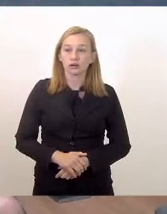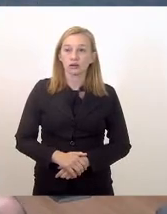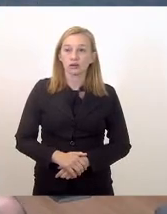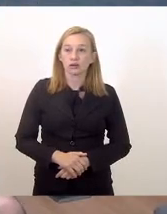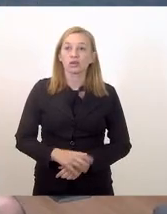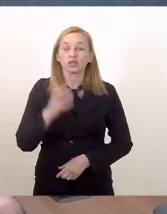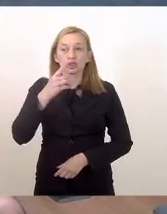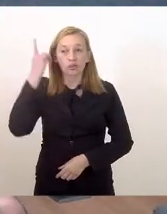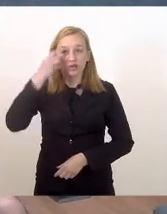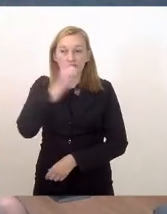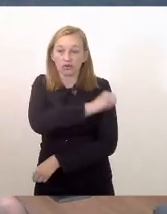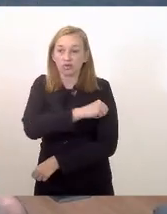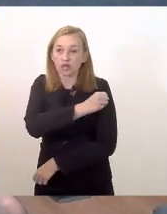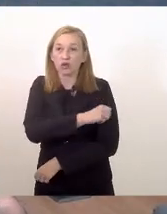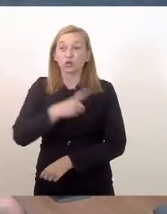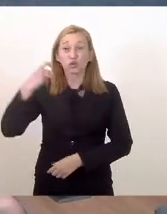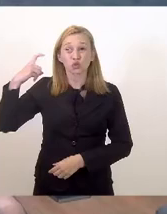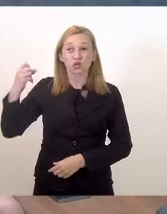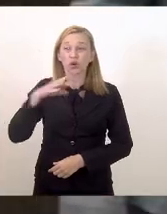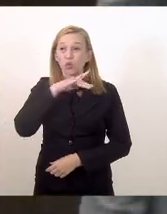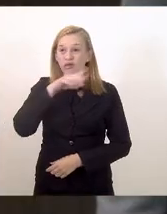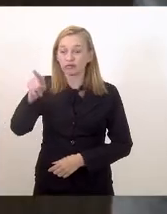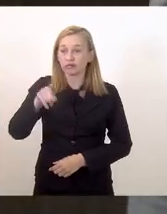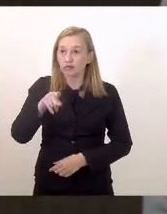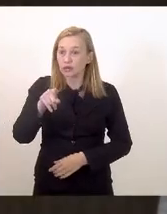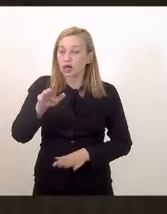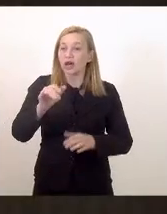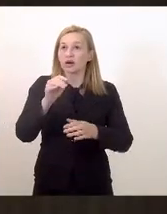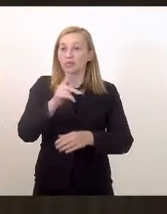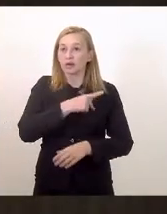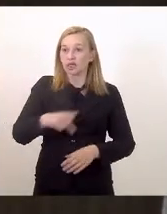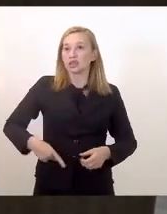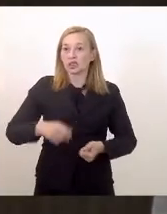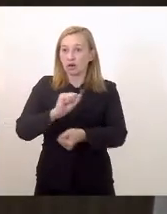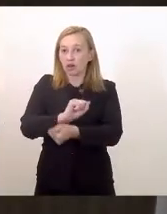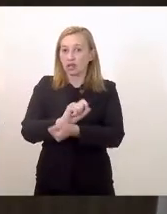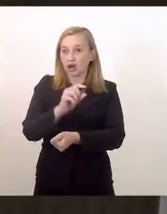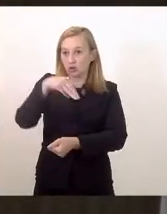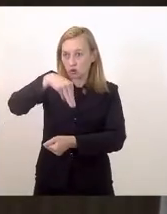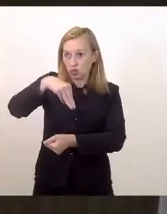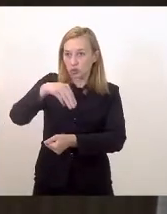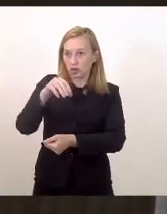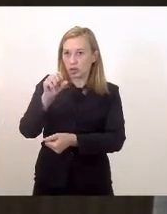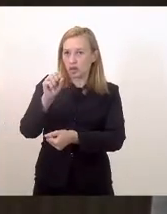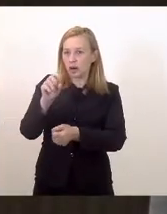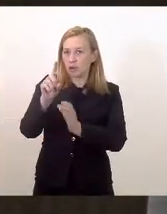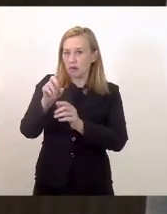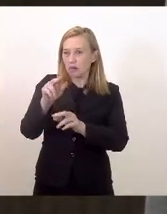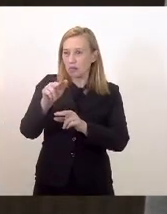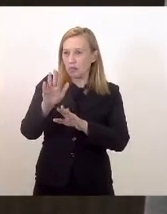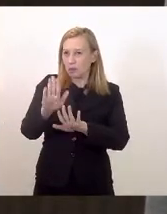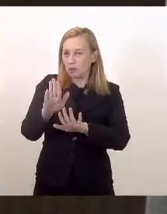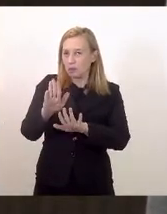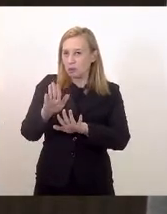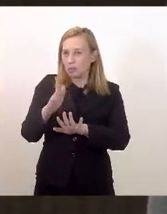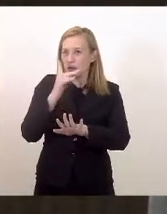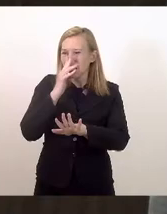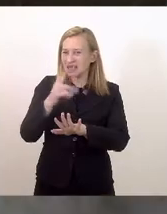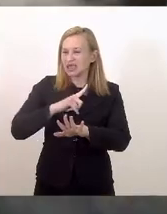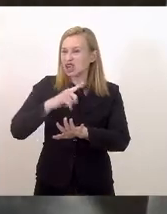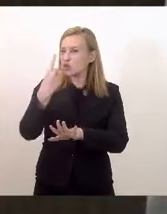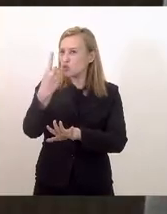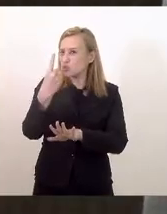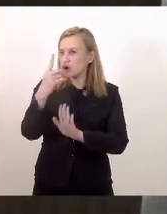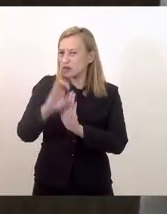Deputada enfermeira Rejane, seu som continua aberto. Presidente, você pode aguardar um minuto, que parece que tem apenas uma emenda, e aí, de repente, eu dou